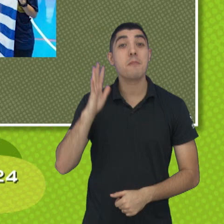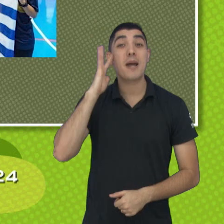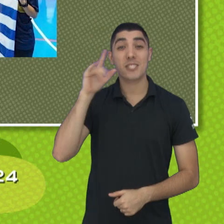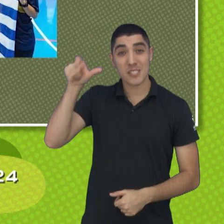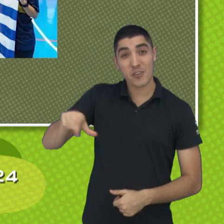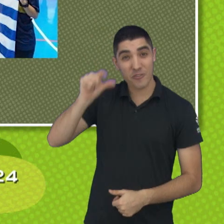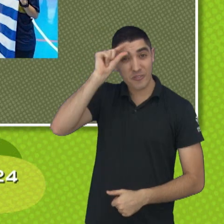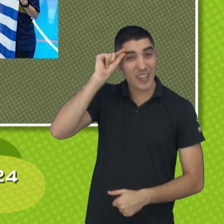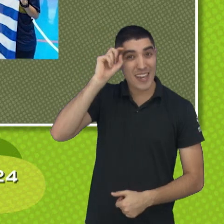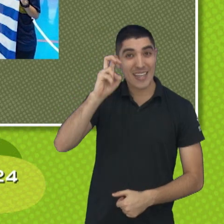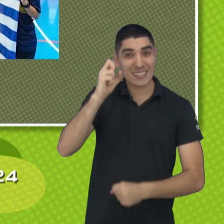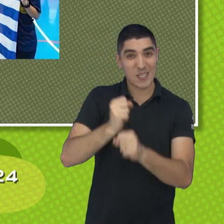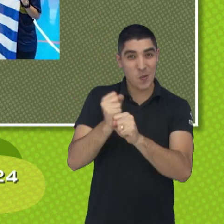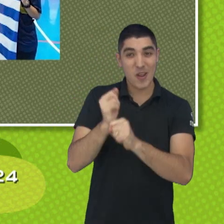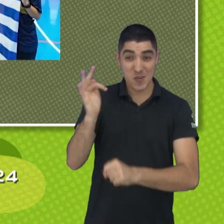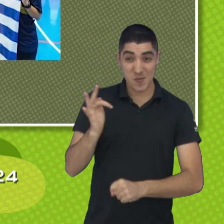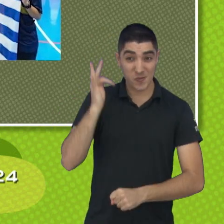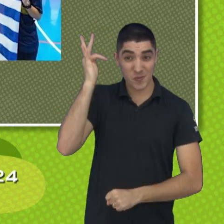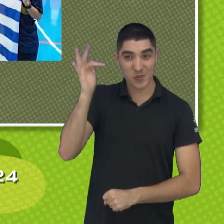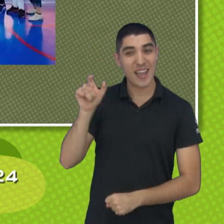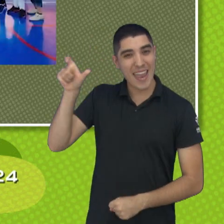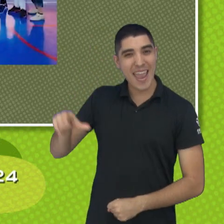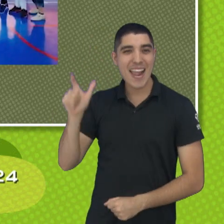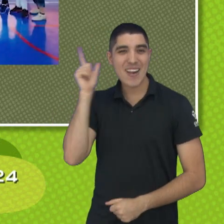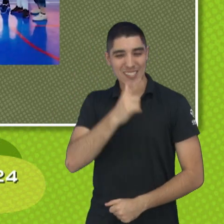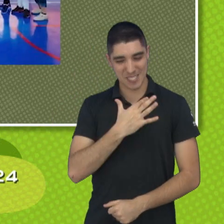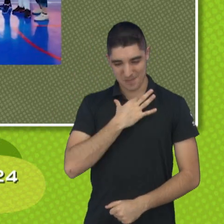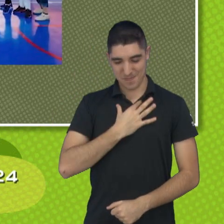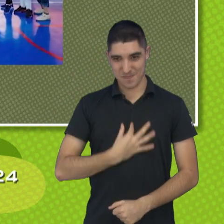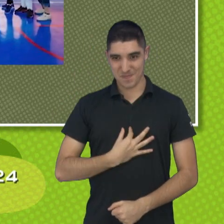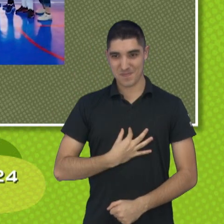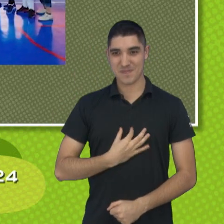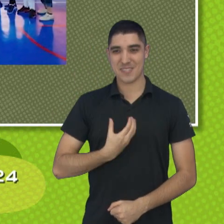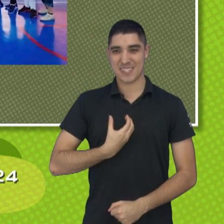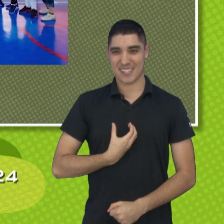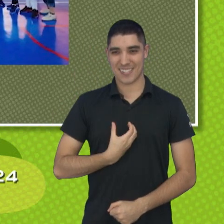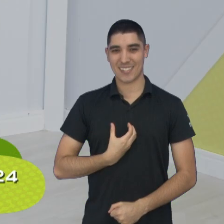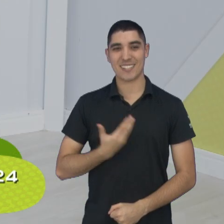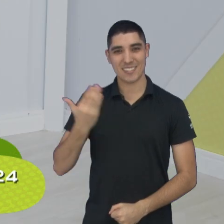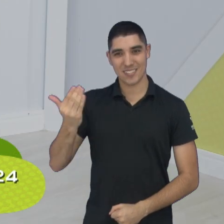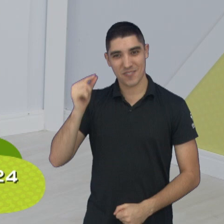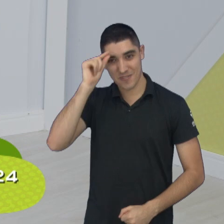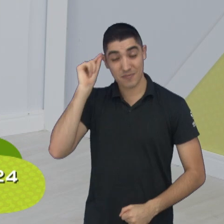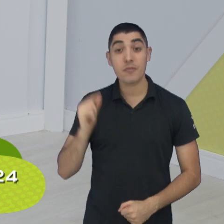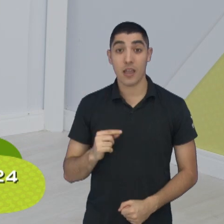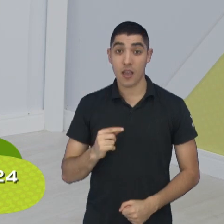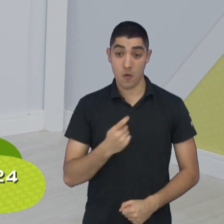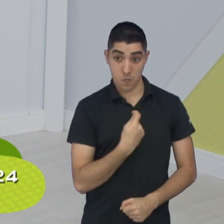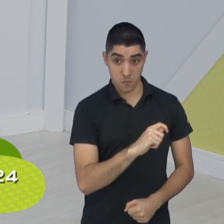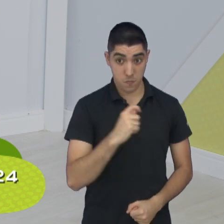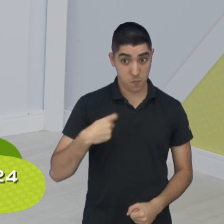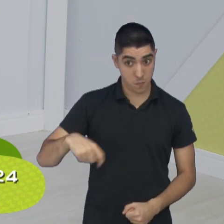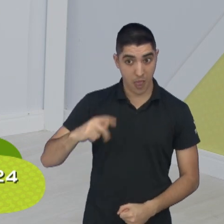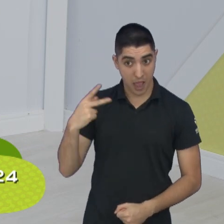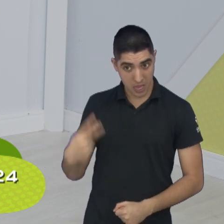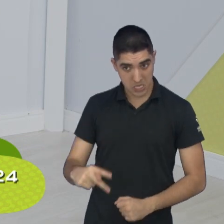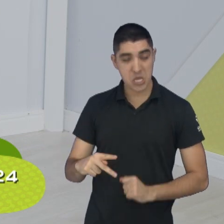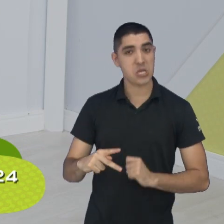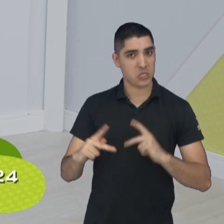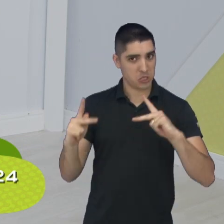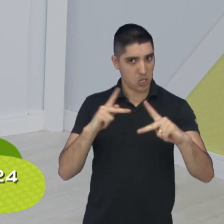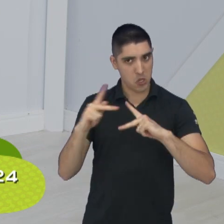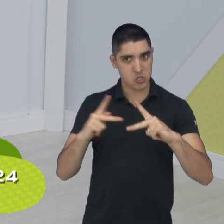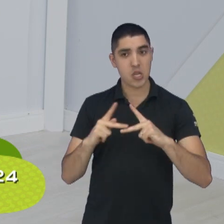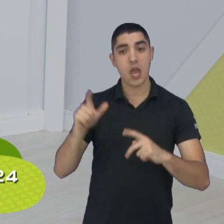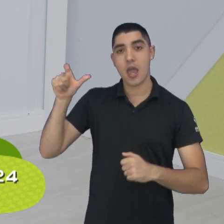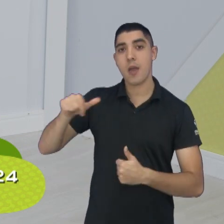vai... dá a notícia que você conseguiu a medalhinha nos Jogos da Melhor Idade, ô Guia. O tênis de mesa é bem representado aqui em São José dos Campos, no